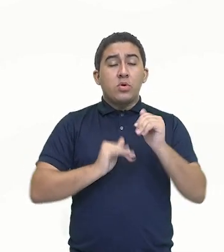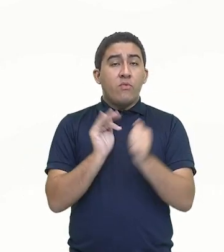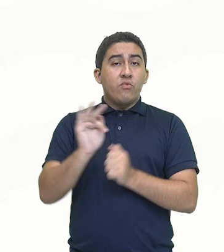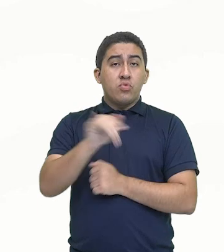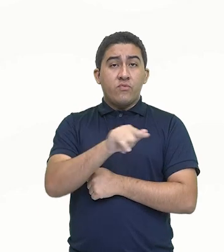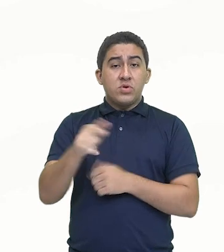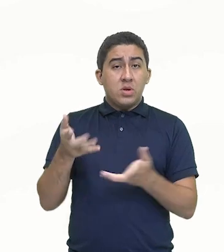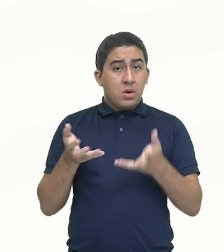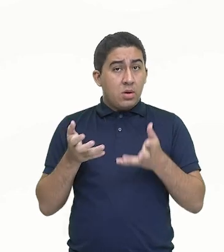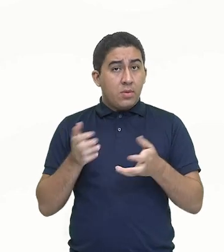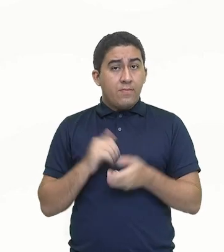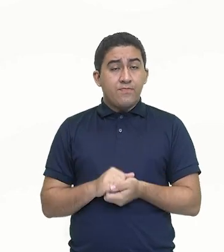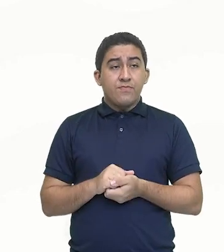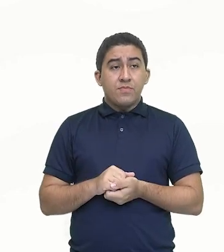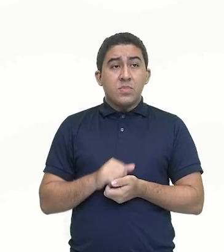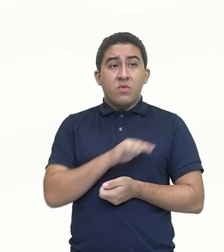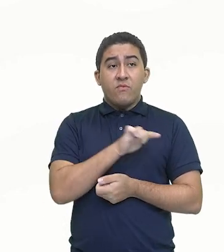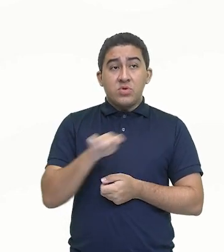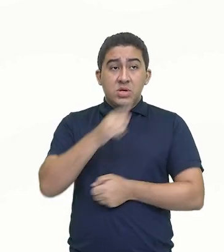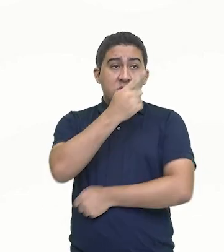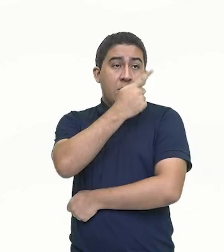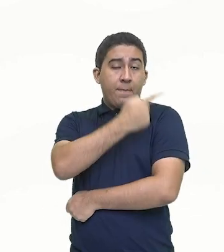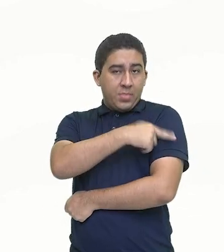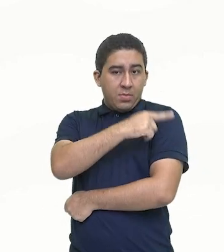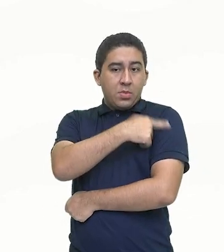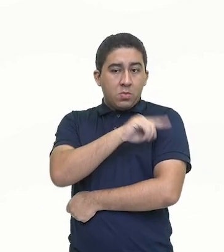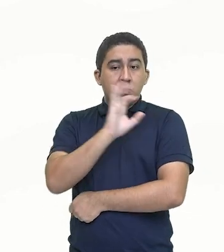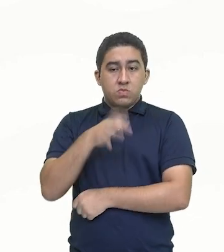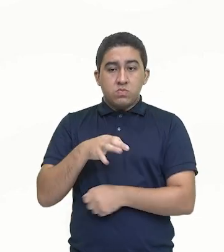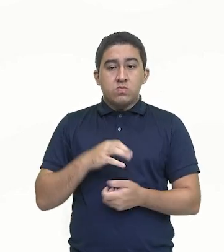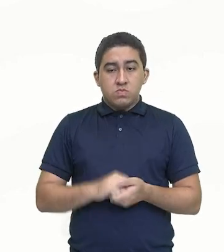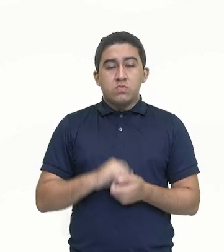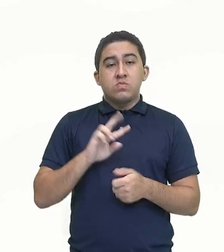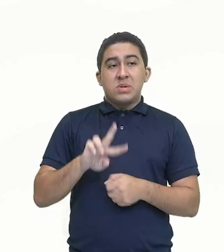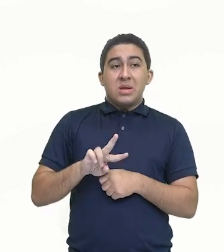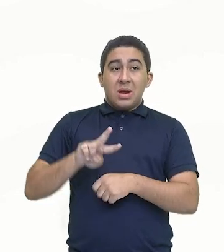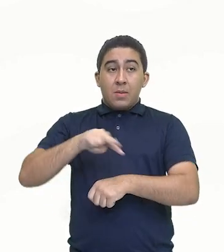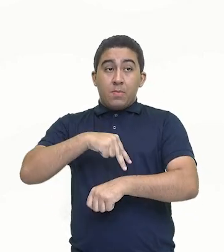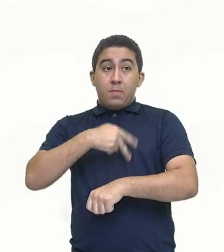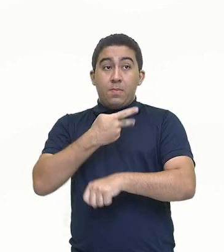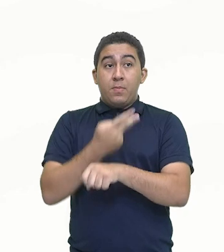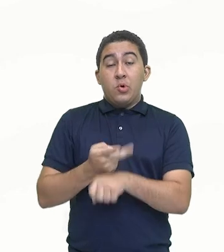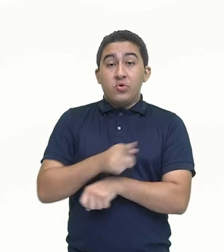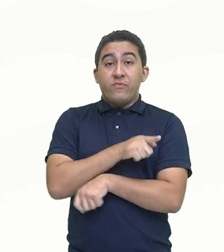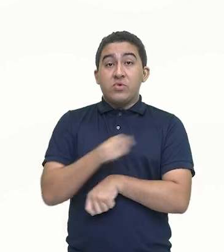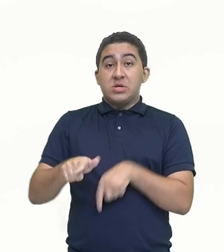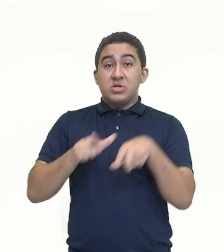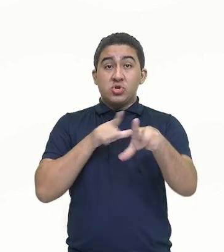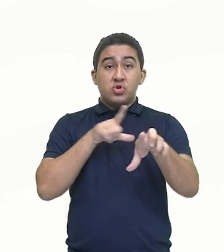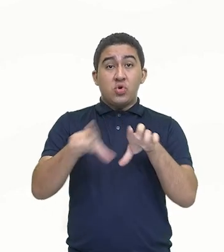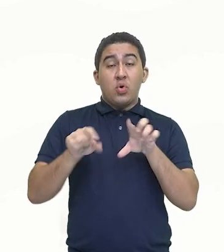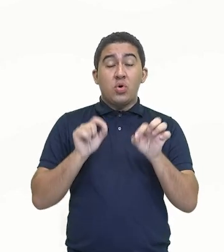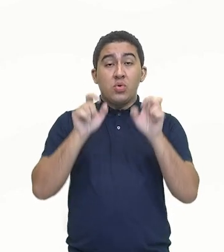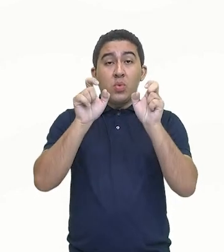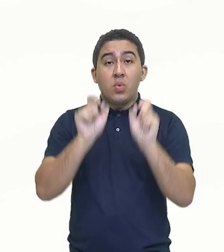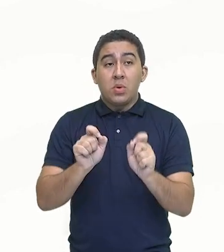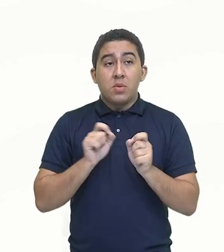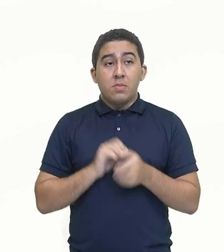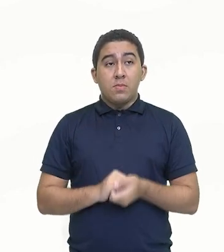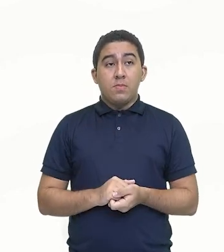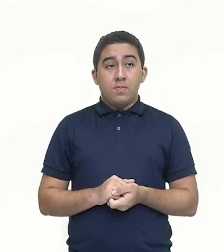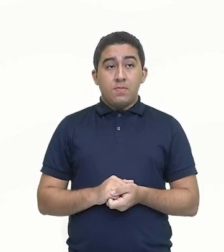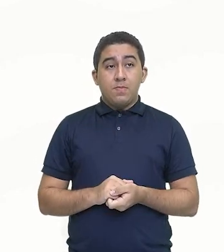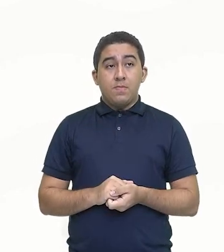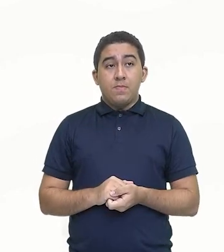seguir? Vocês estão aqui na primeira série, né? E aí daqui a pouco vocês estão escolhendo ali